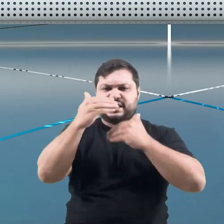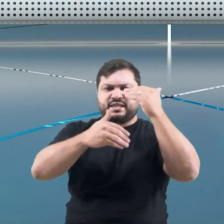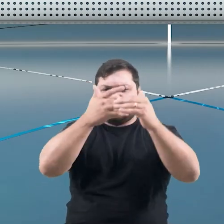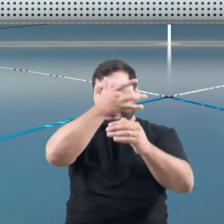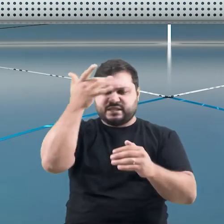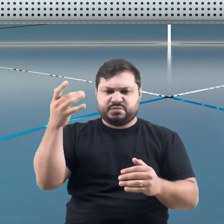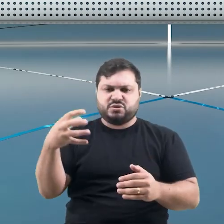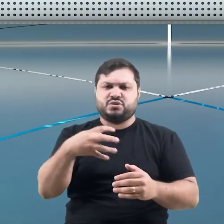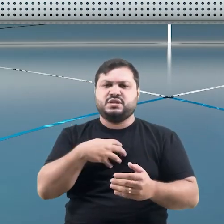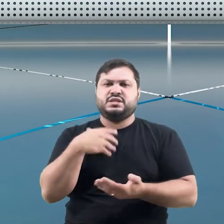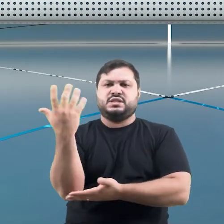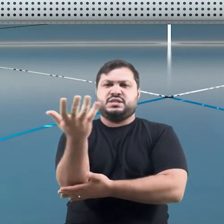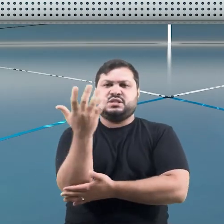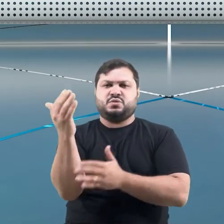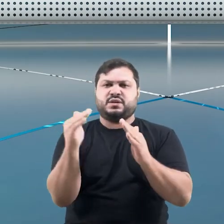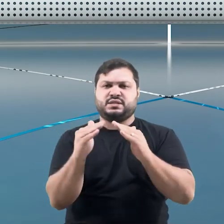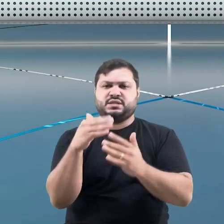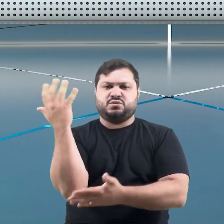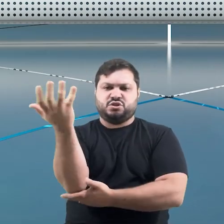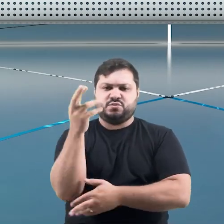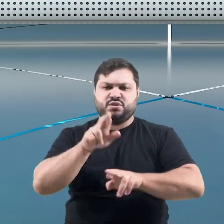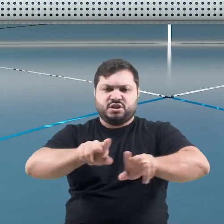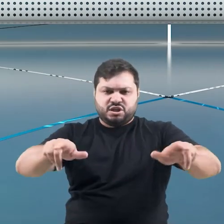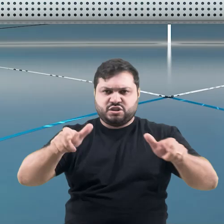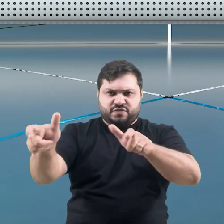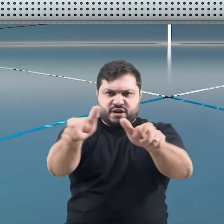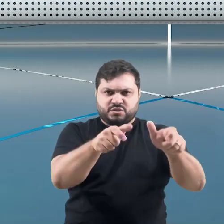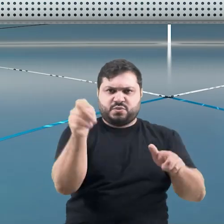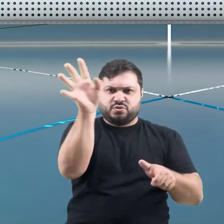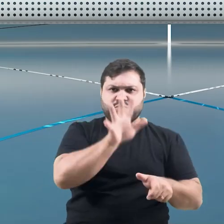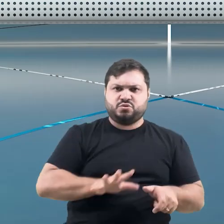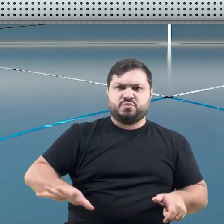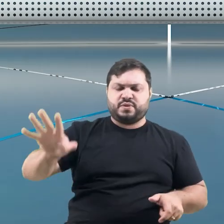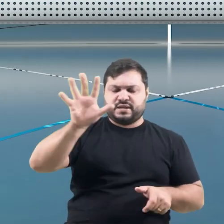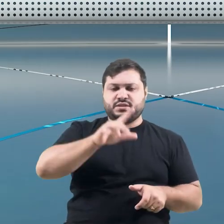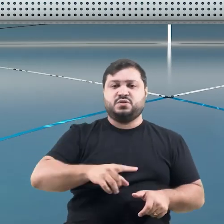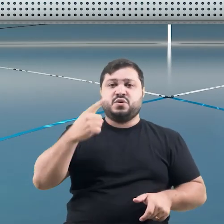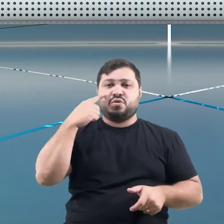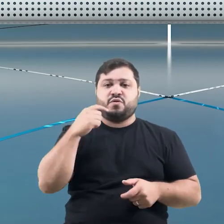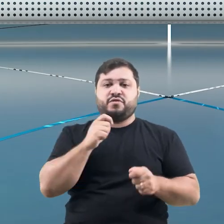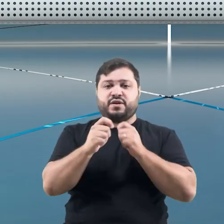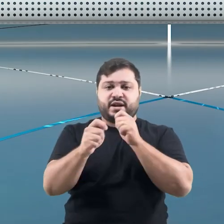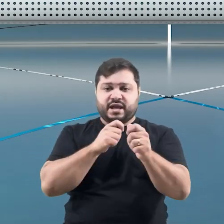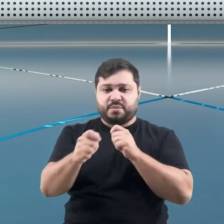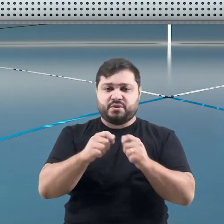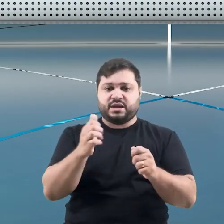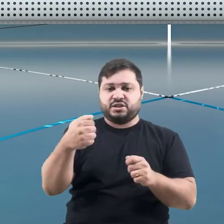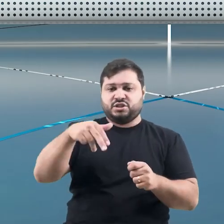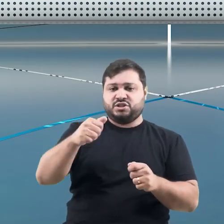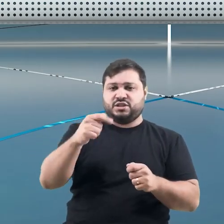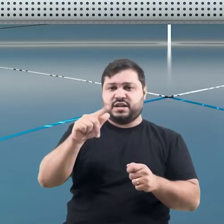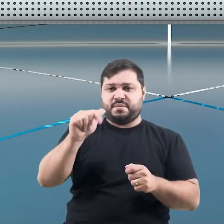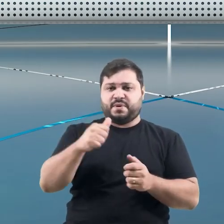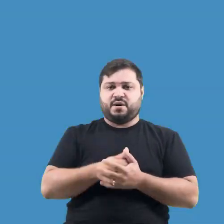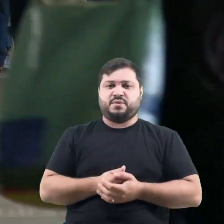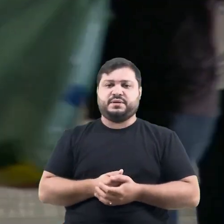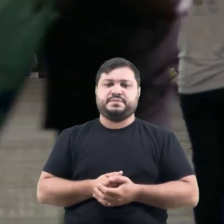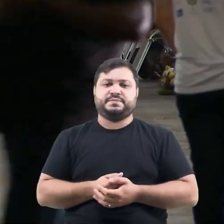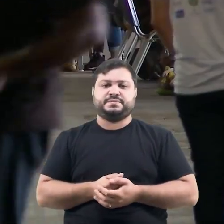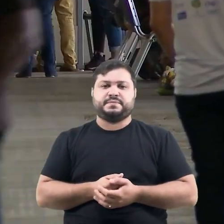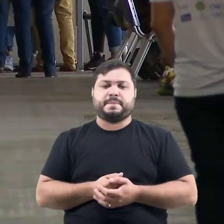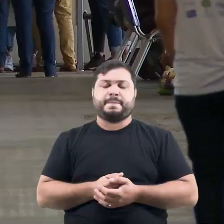às pessoas em situação de rua em diversos pontos do Brasil. Confira na reportagem de Ana Paula Souza.